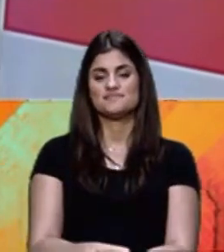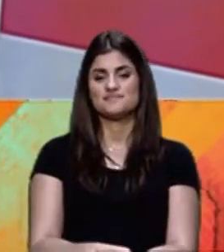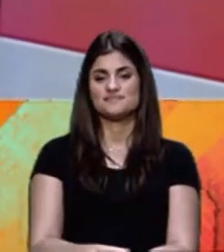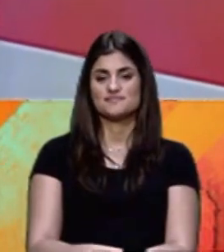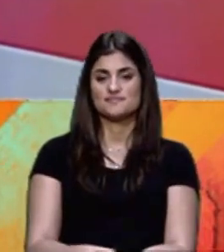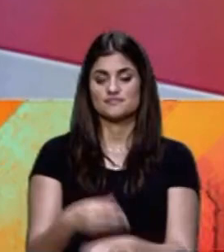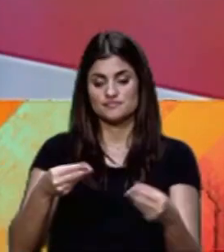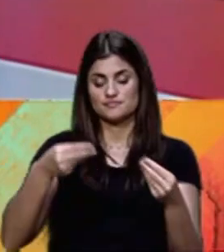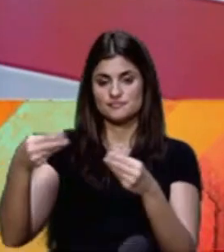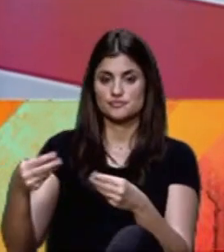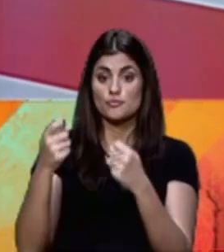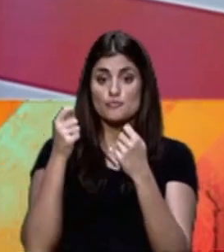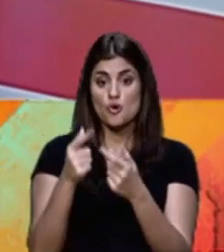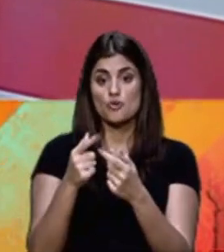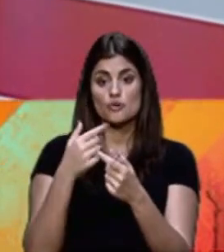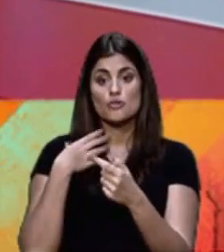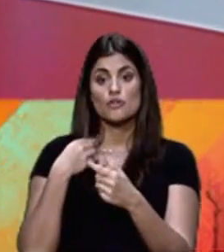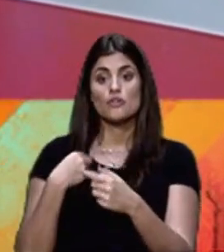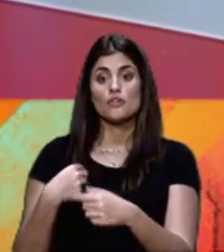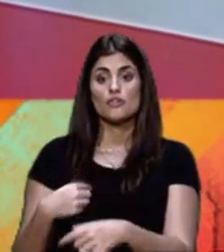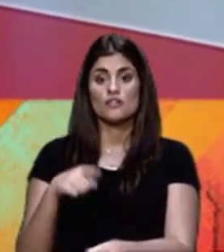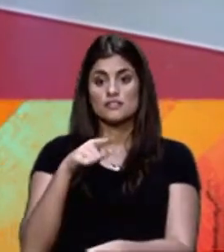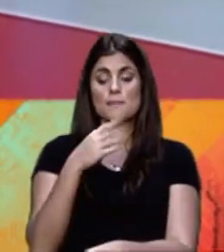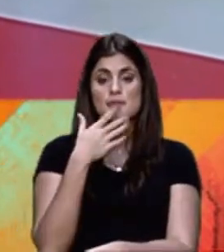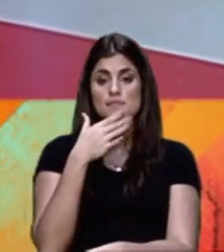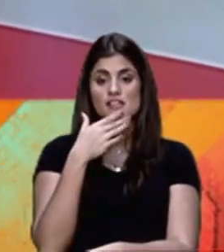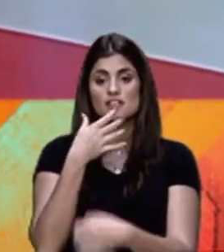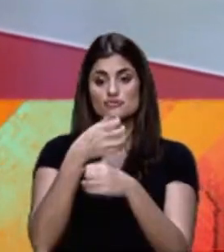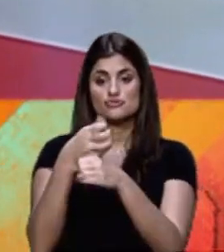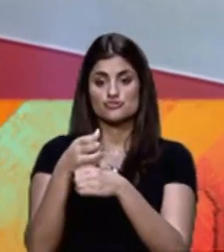E vou pôr ainda um bocadinho de pimenta. Mais carregando da pimenta.